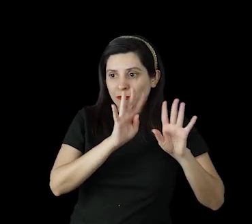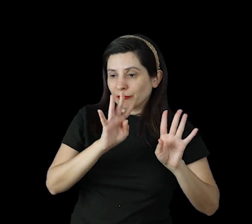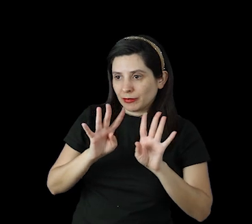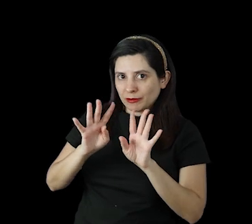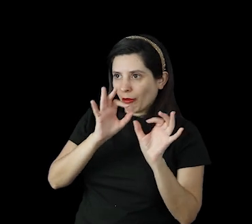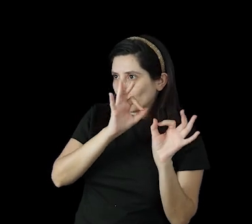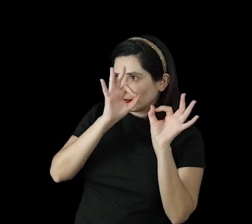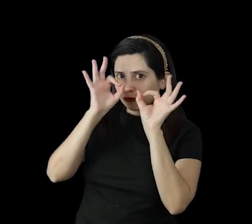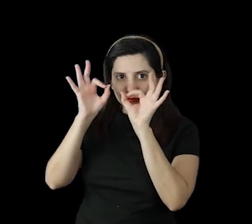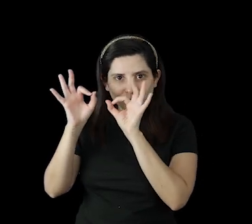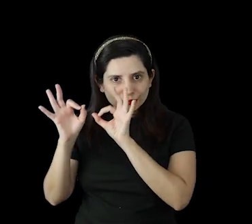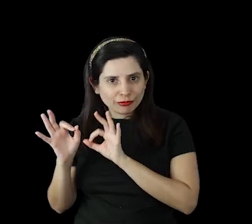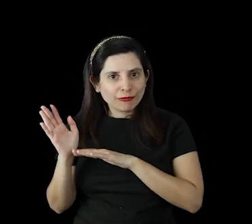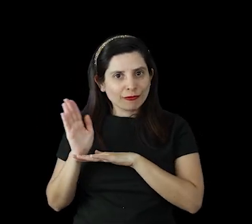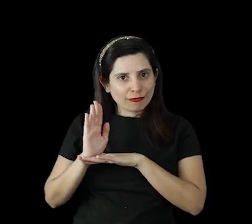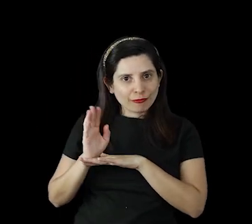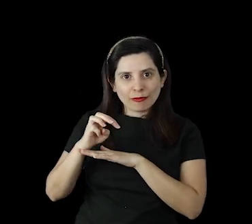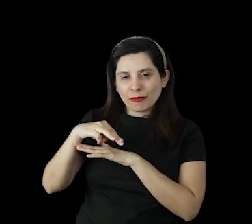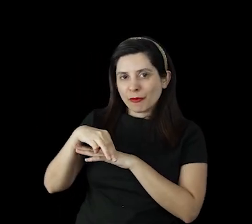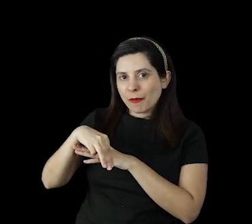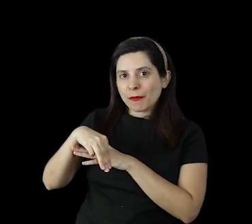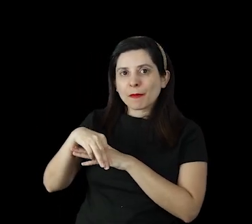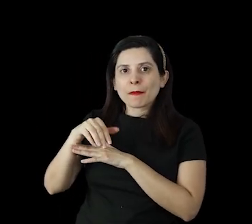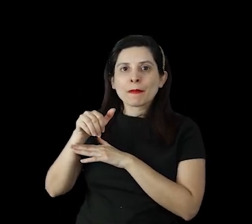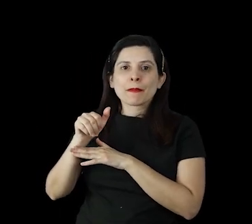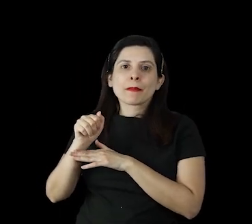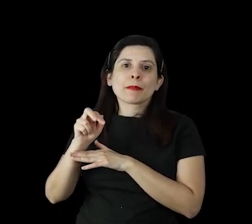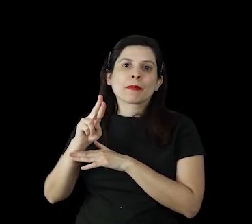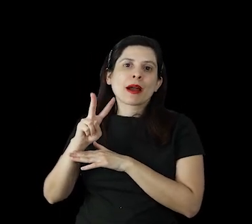bilheteria, Marvel, por exemplo,